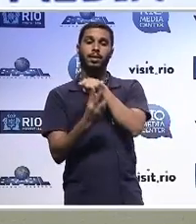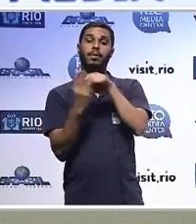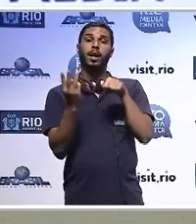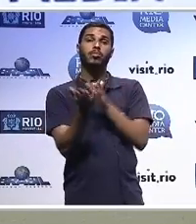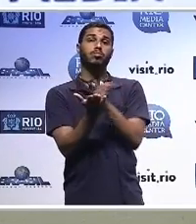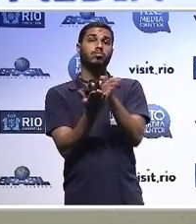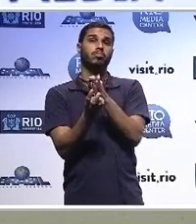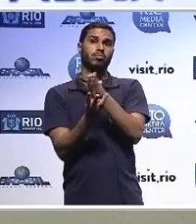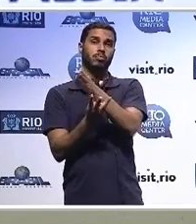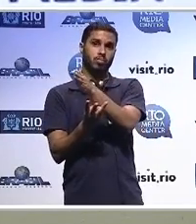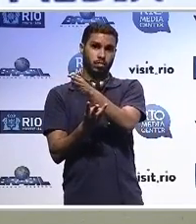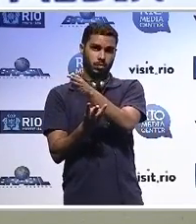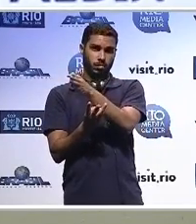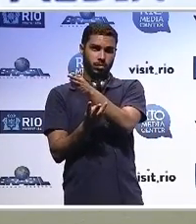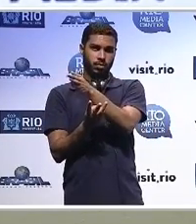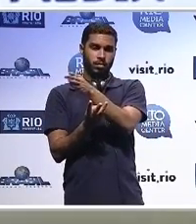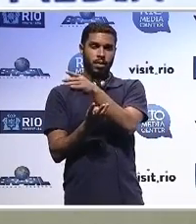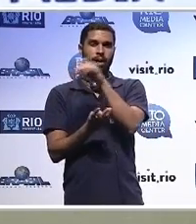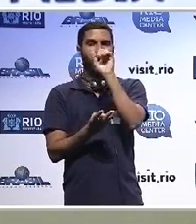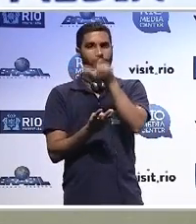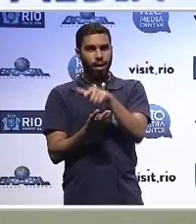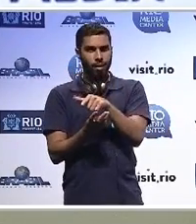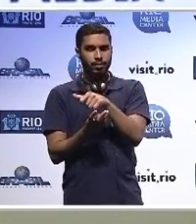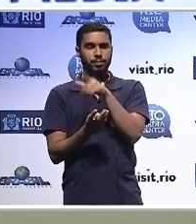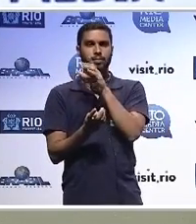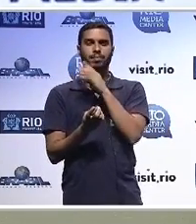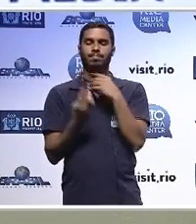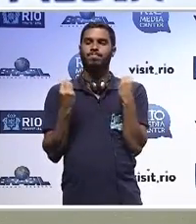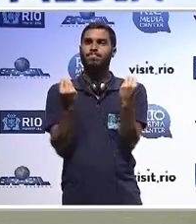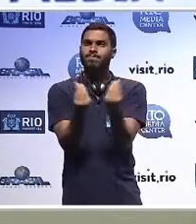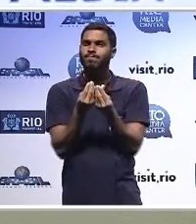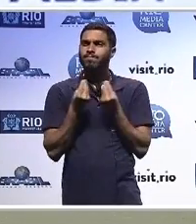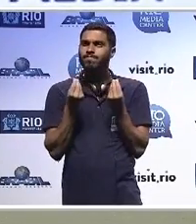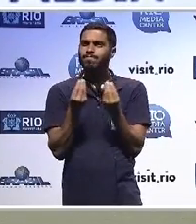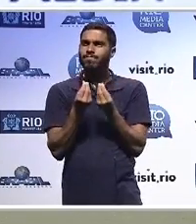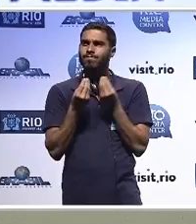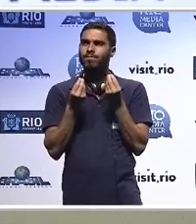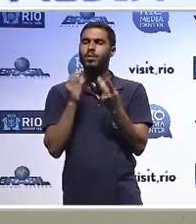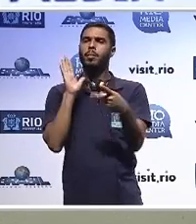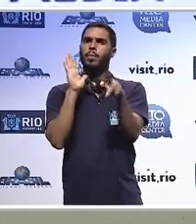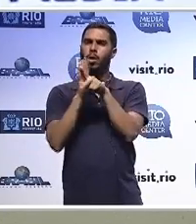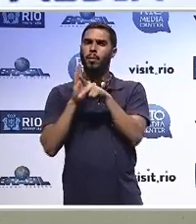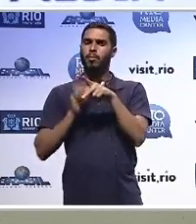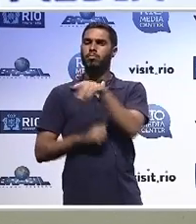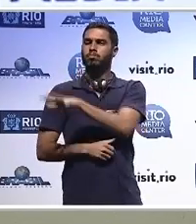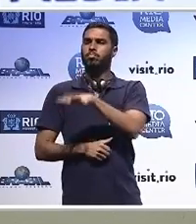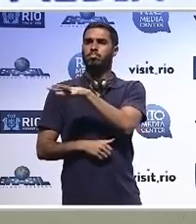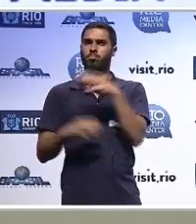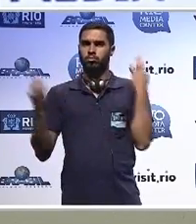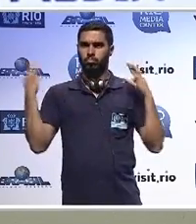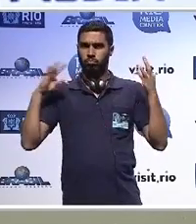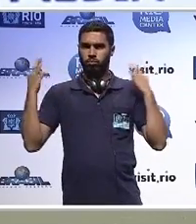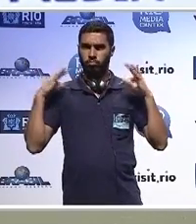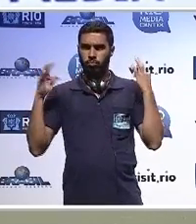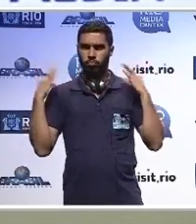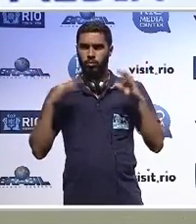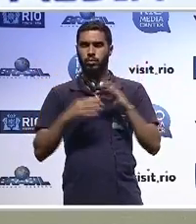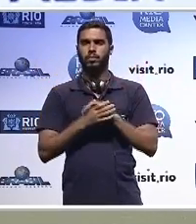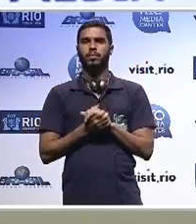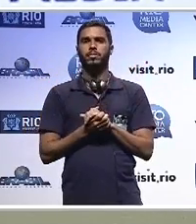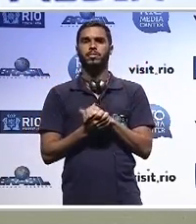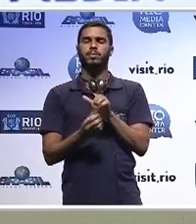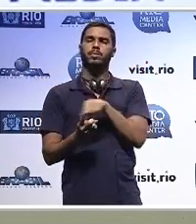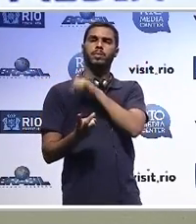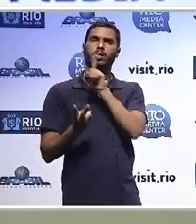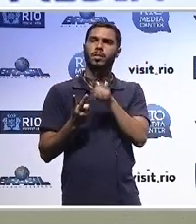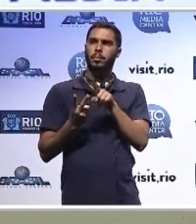direções O que é sensibilização da cadeia turística a informação para a pessoa com